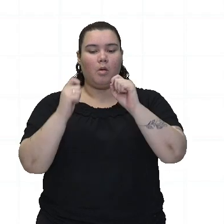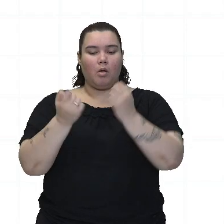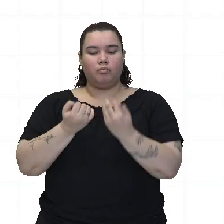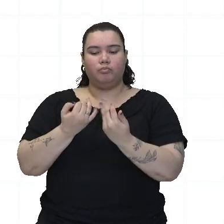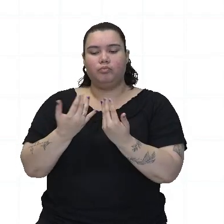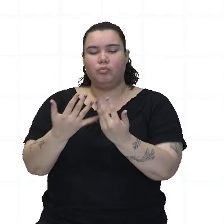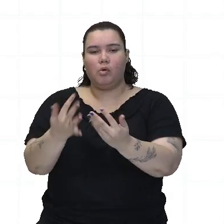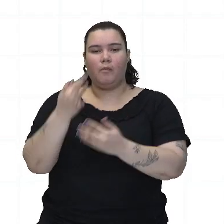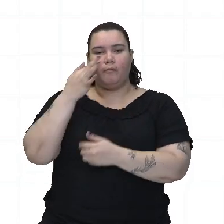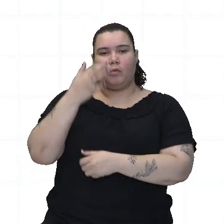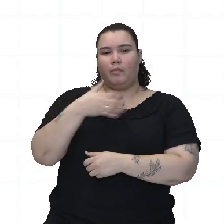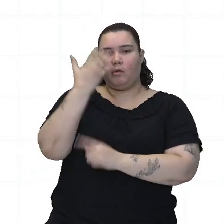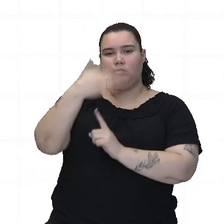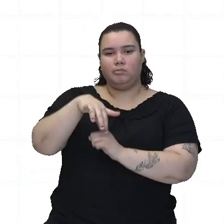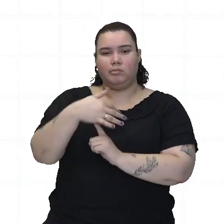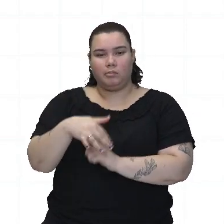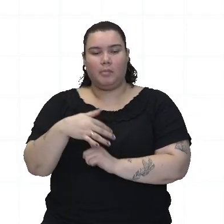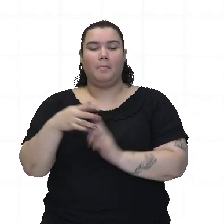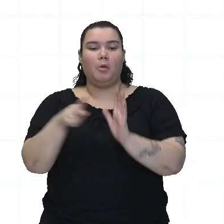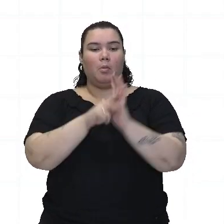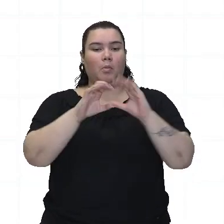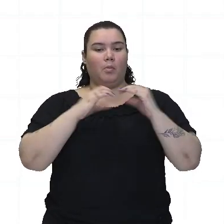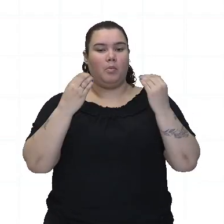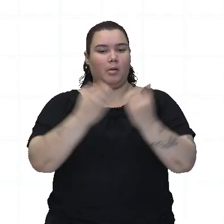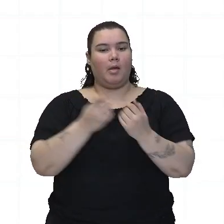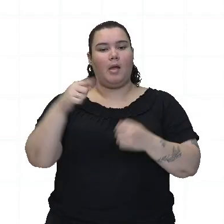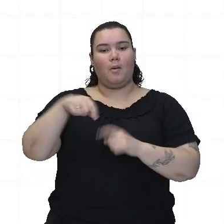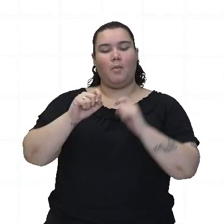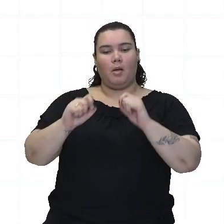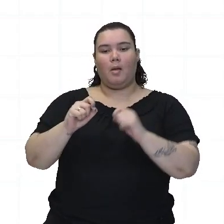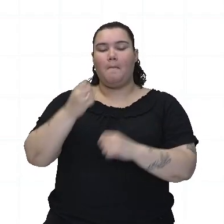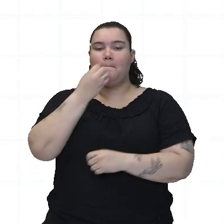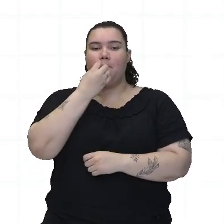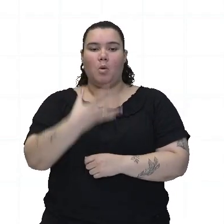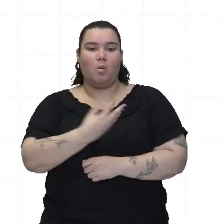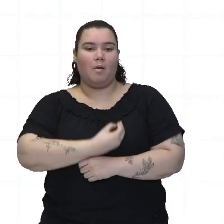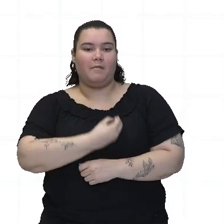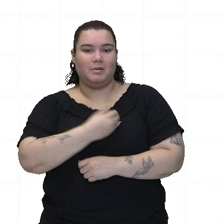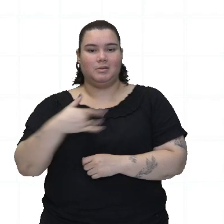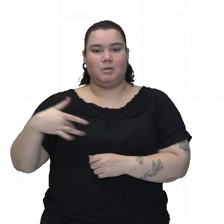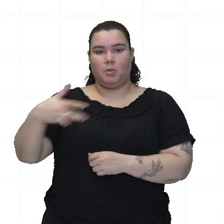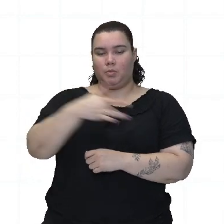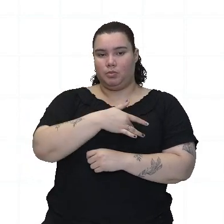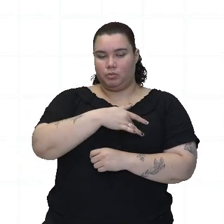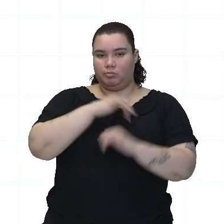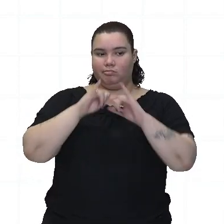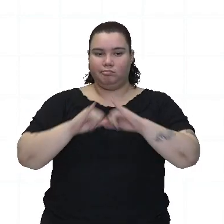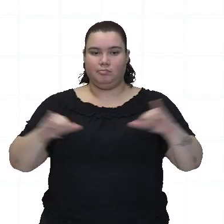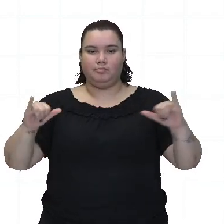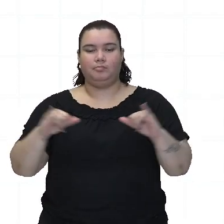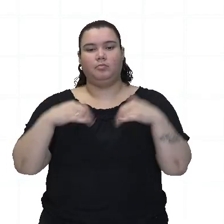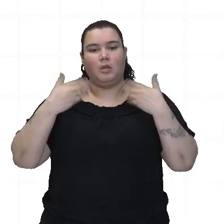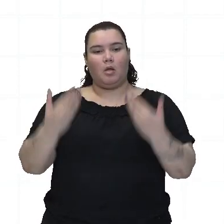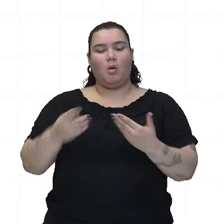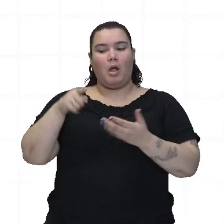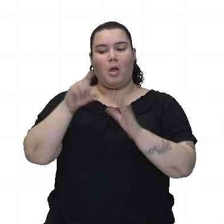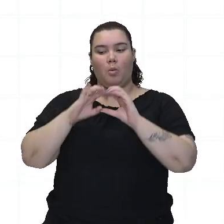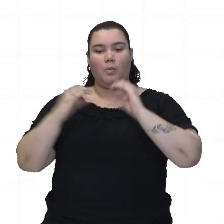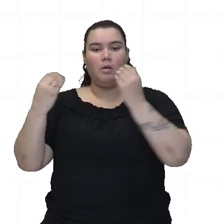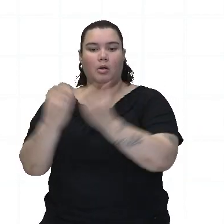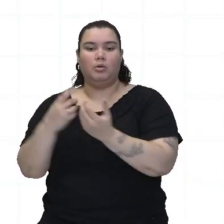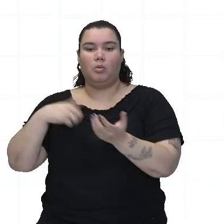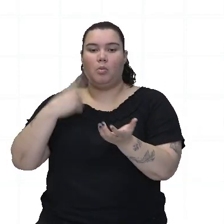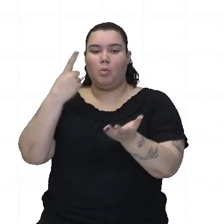mais sustentável e ecologicamente responsável. Essas iniciativas refletem o compromisso da comunidade em enfrentar os